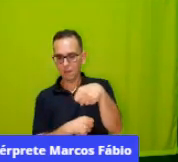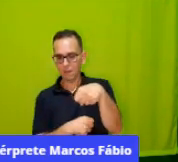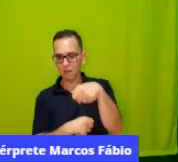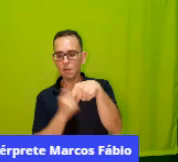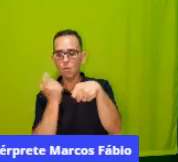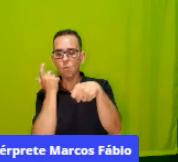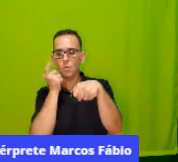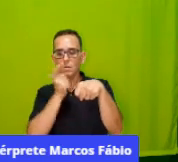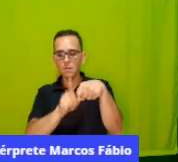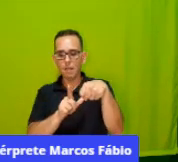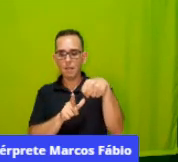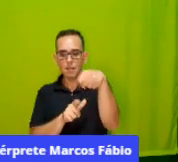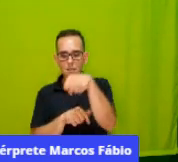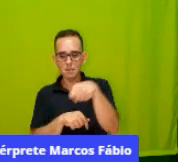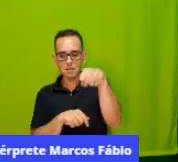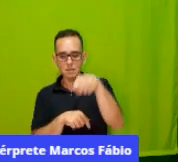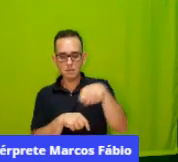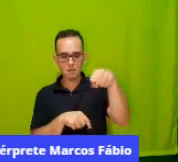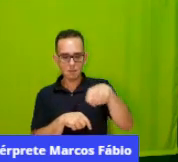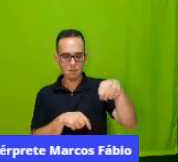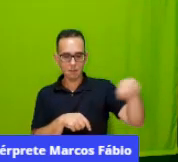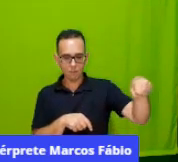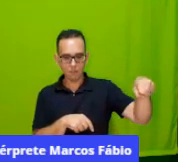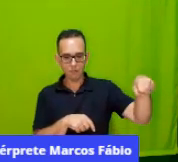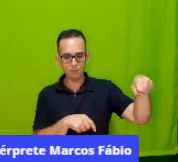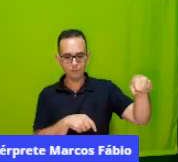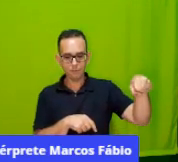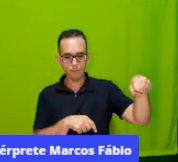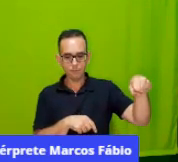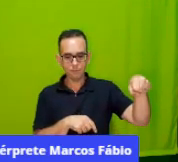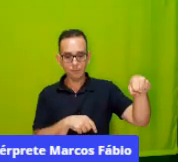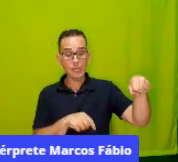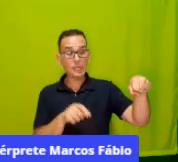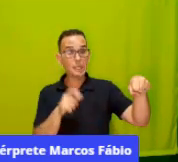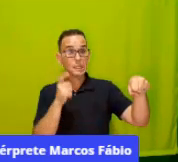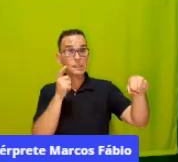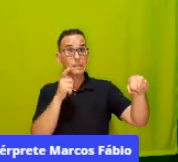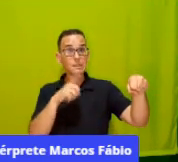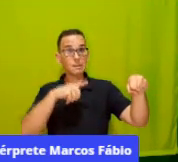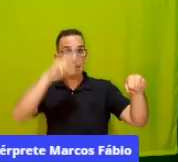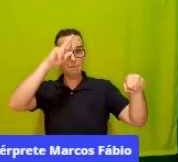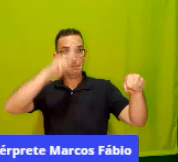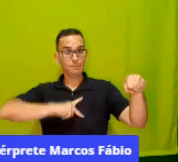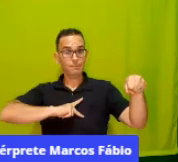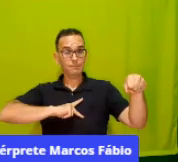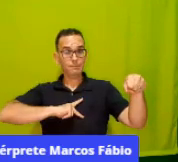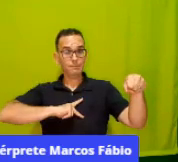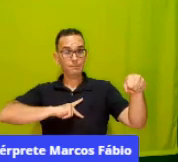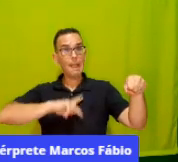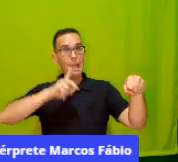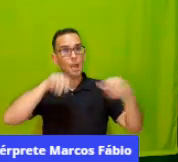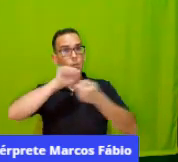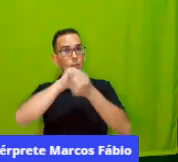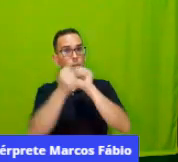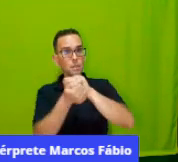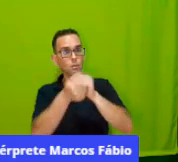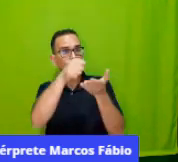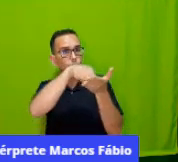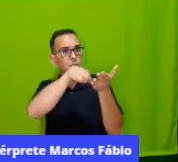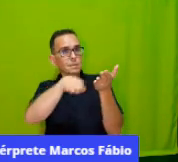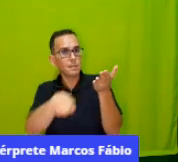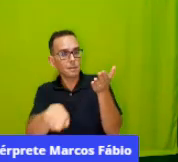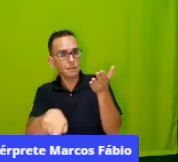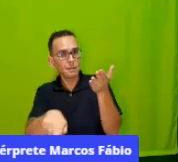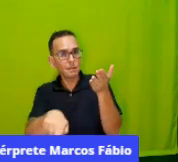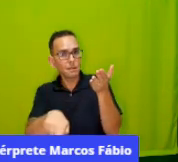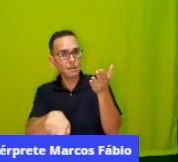ele vem aqui e o lápis fica aqui. Aqui ele consegue escrever, manipular no padrão que ele tem